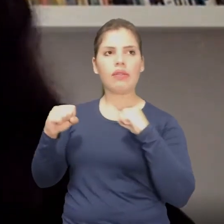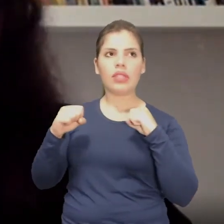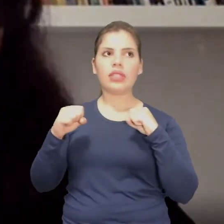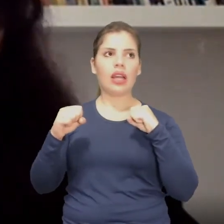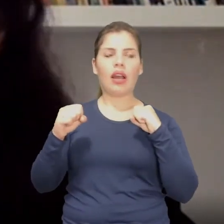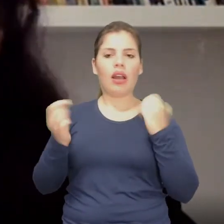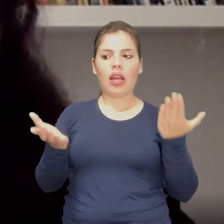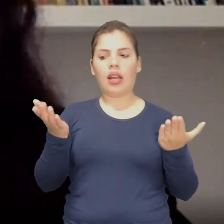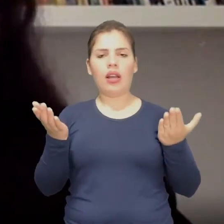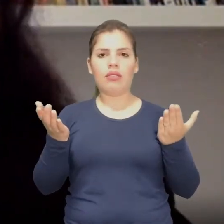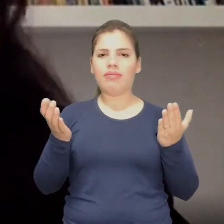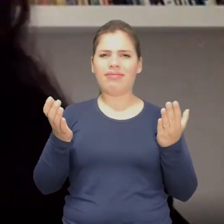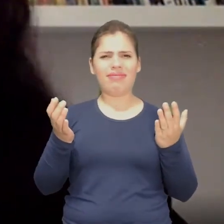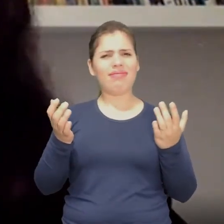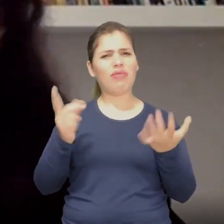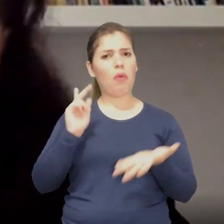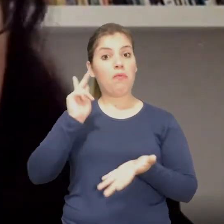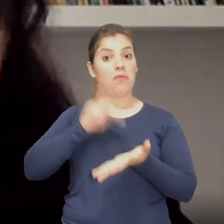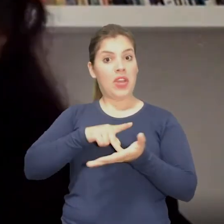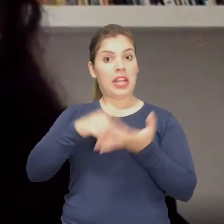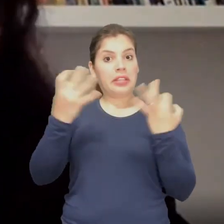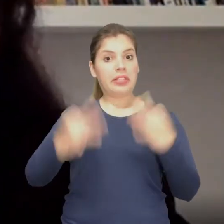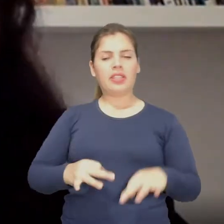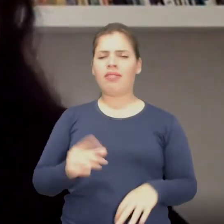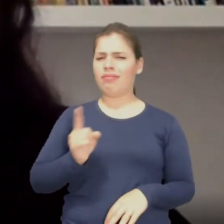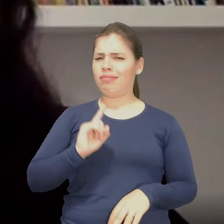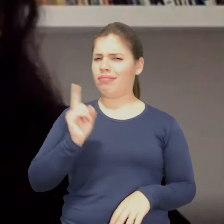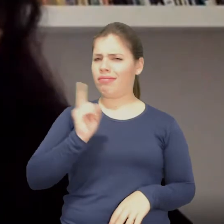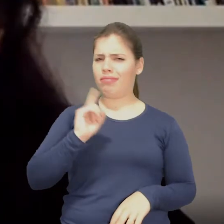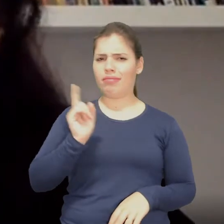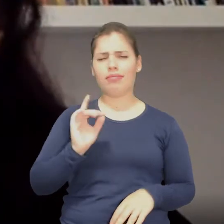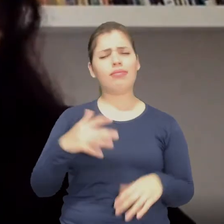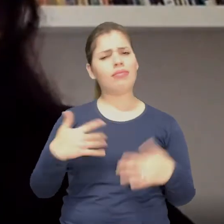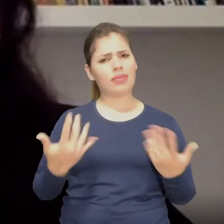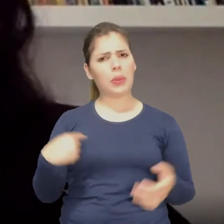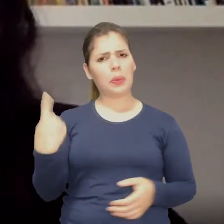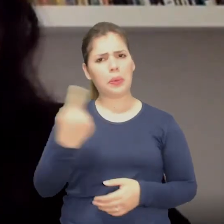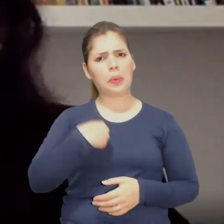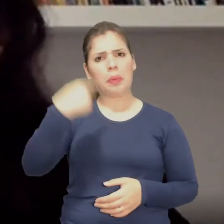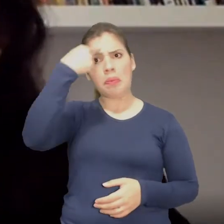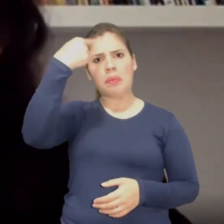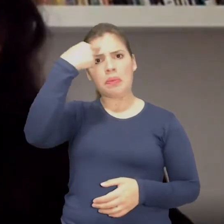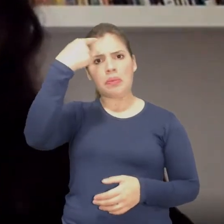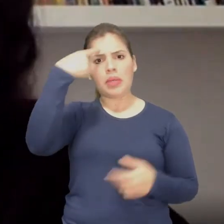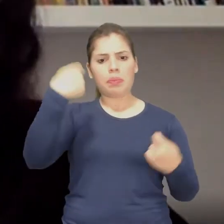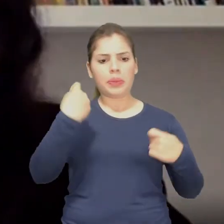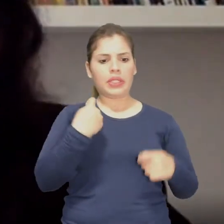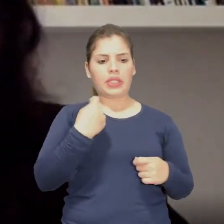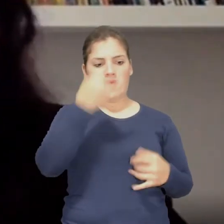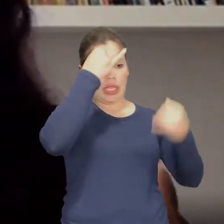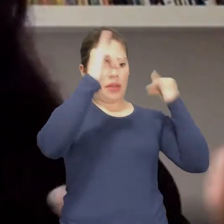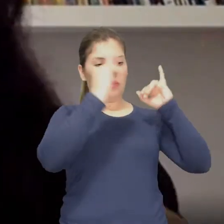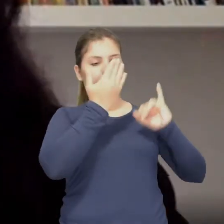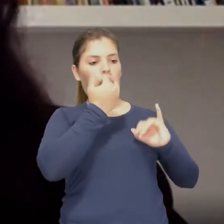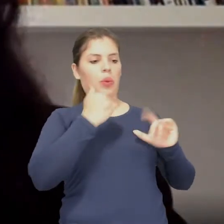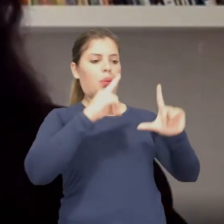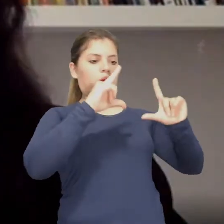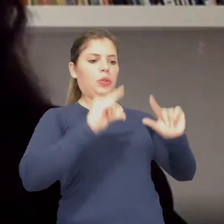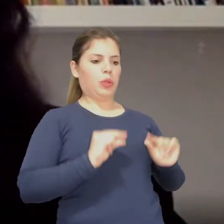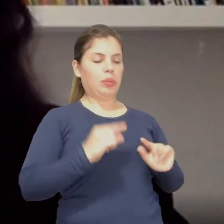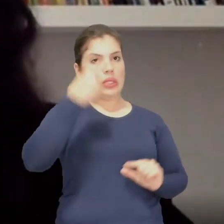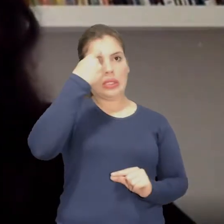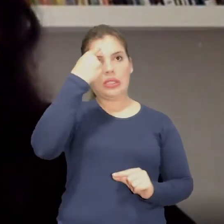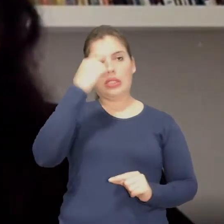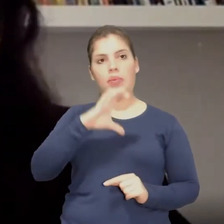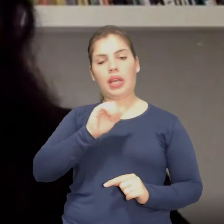está ultrapassado, isso não é uma verdade absoluta. Então, eu acho que a gente precisa tirar o foco de dieta restritiva, a gente precisa tirar o foco